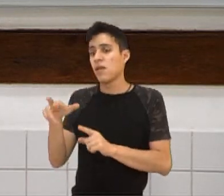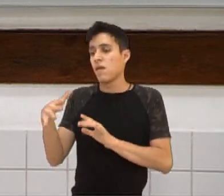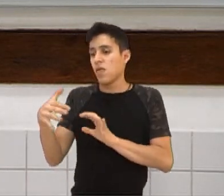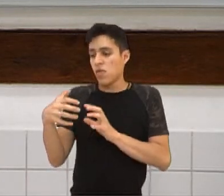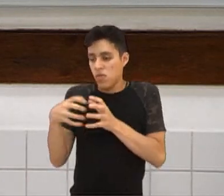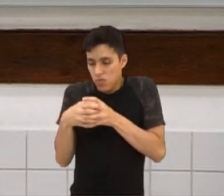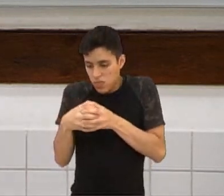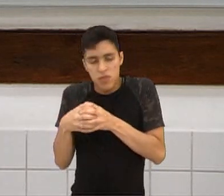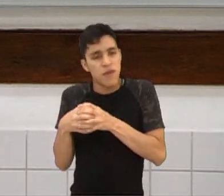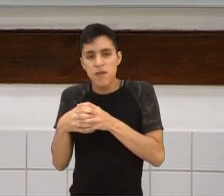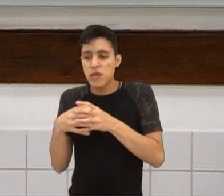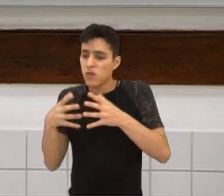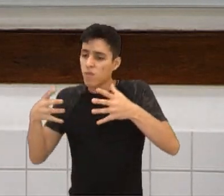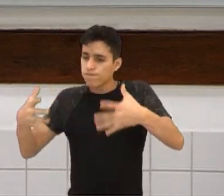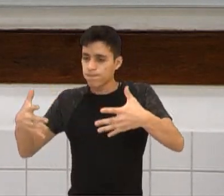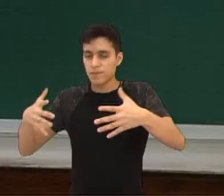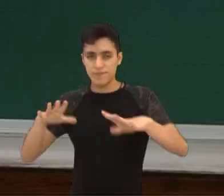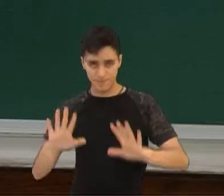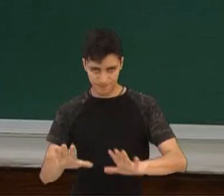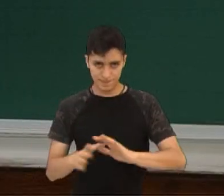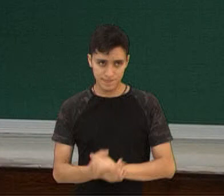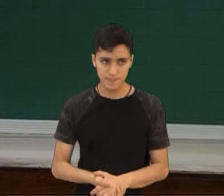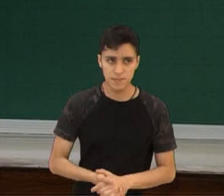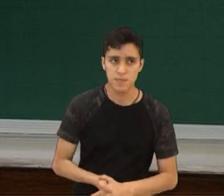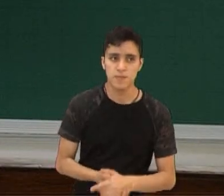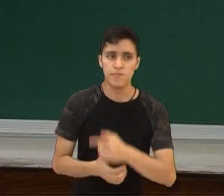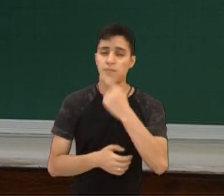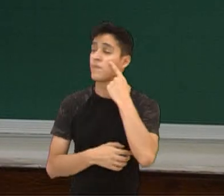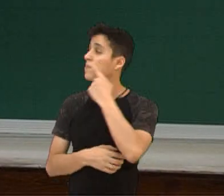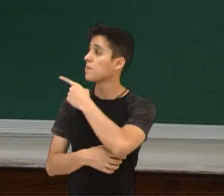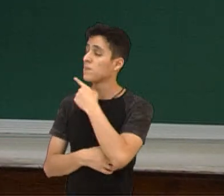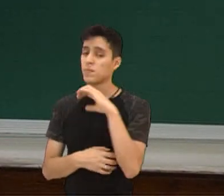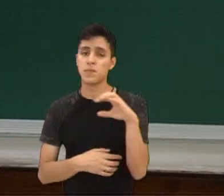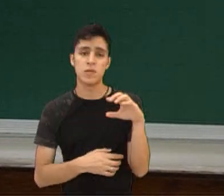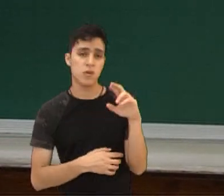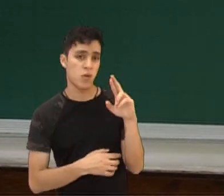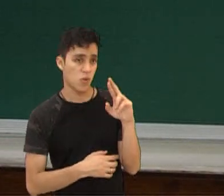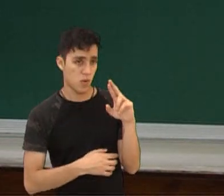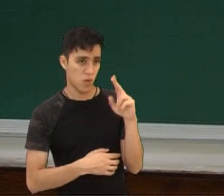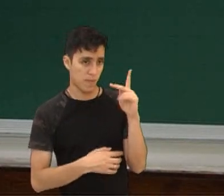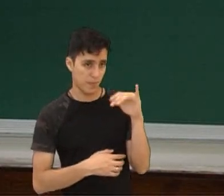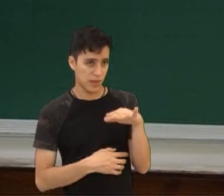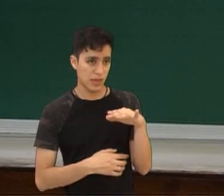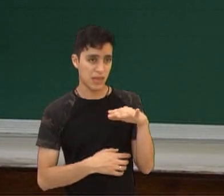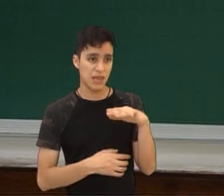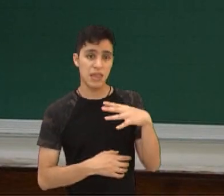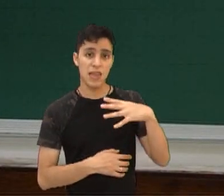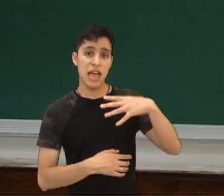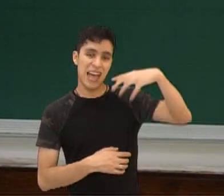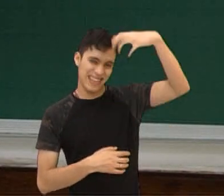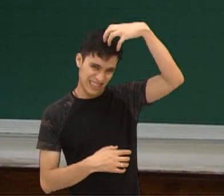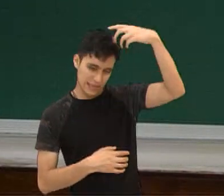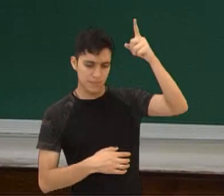ligados anatomicamente. Inclusive, aqui está mostrando para a gente a cupim-rainha, olha o tamanho, a diferença dela, e uma operária ali, olha